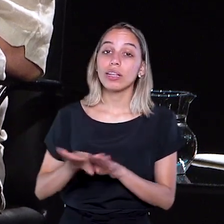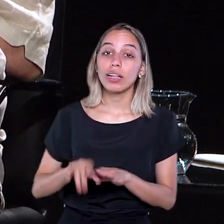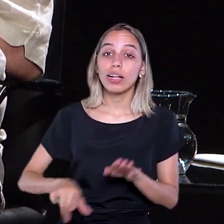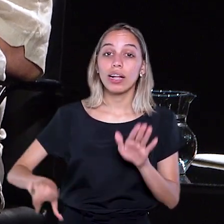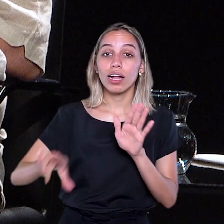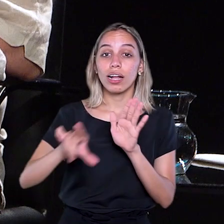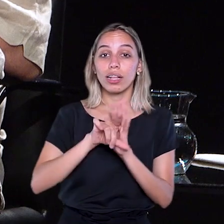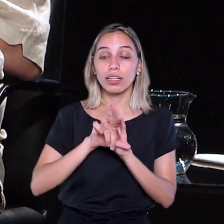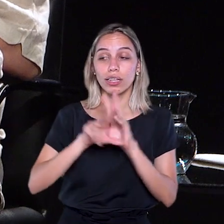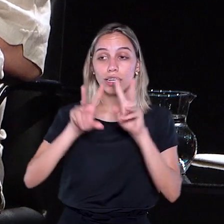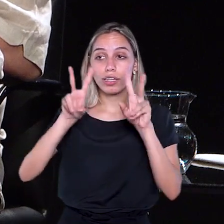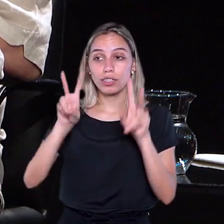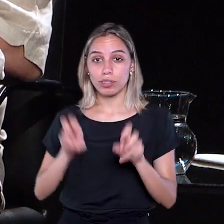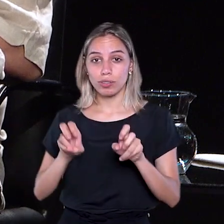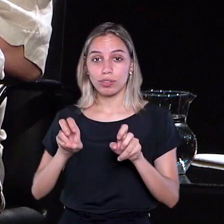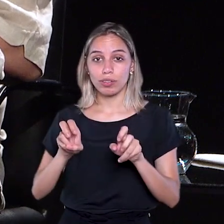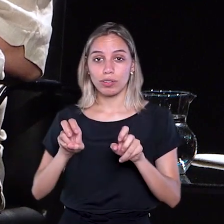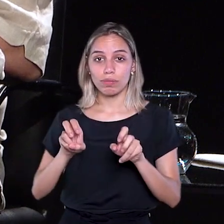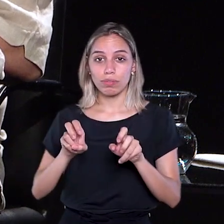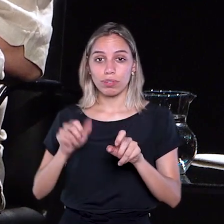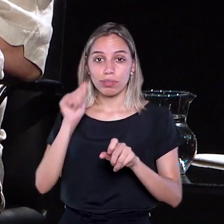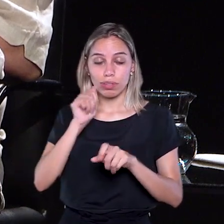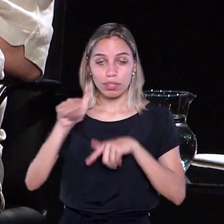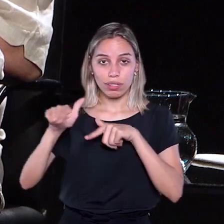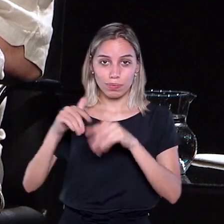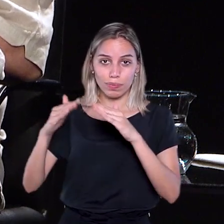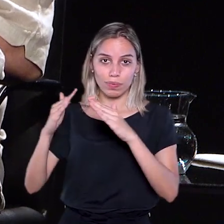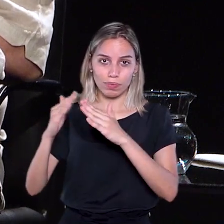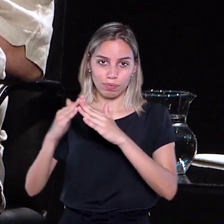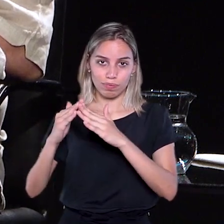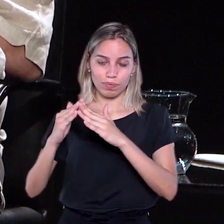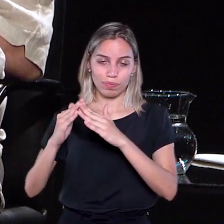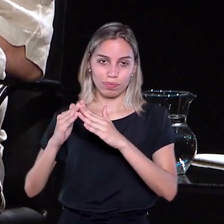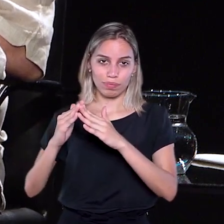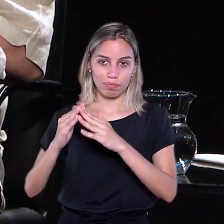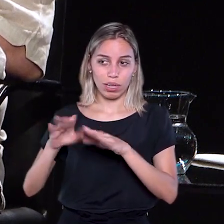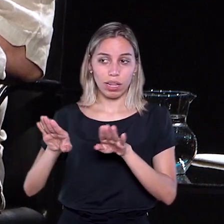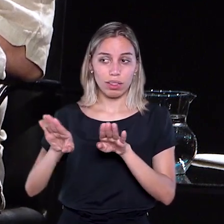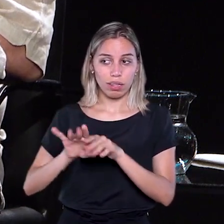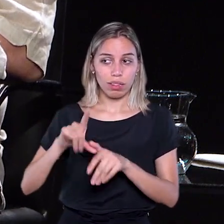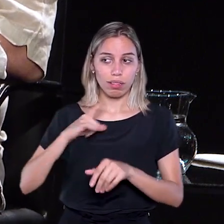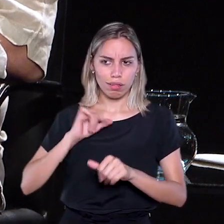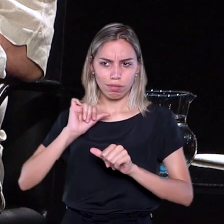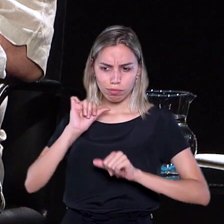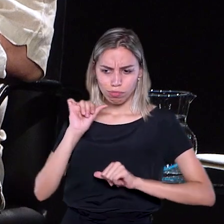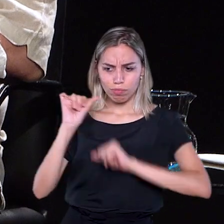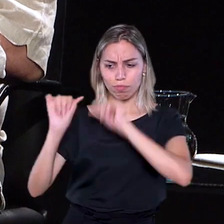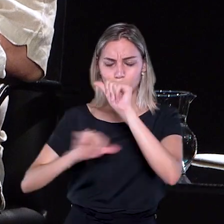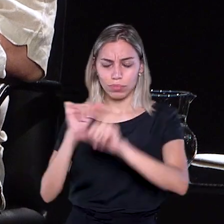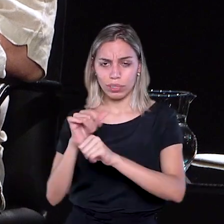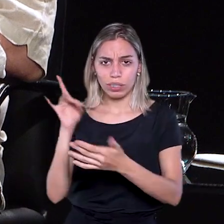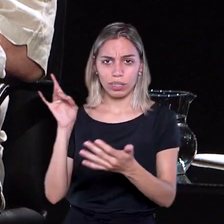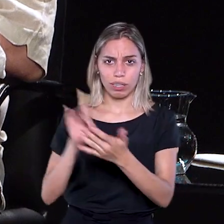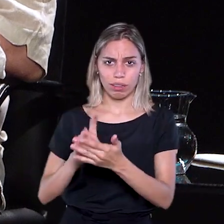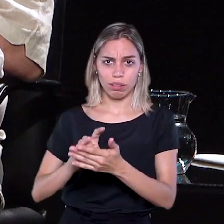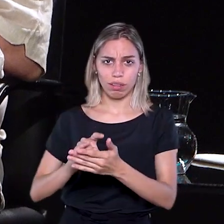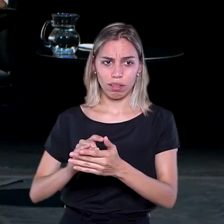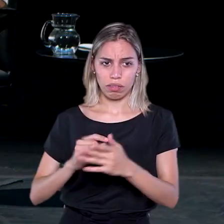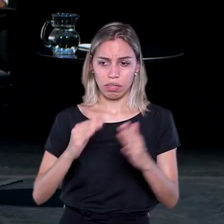as, entre aspas, empregadas domésticas, que também fez uma pequena revolução nos lares